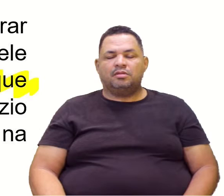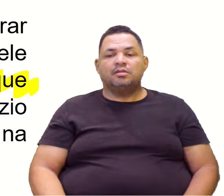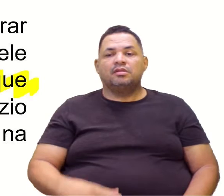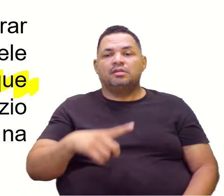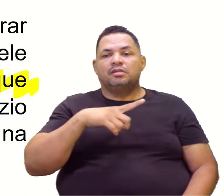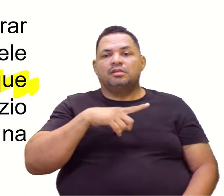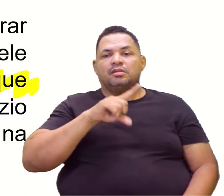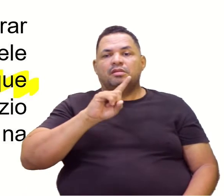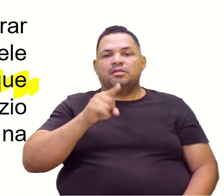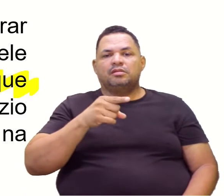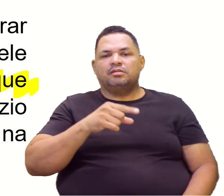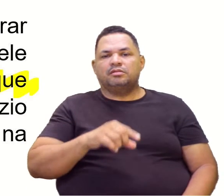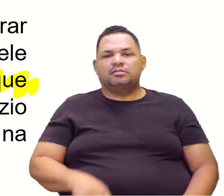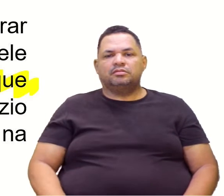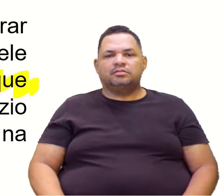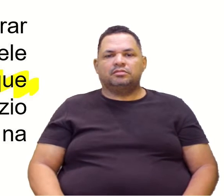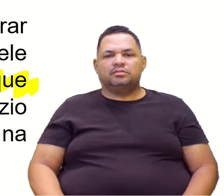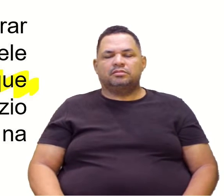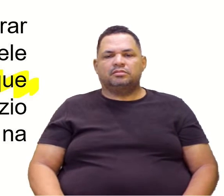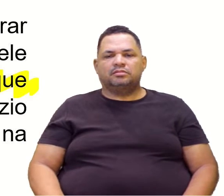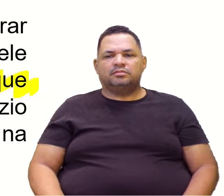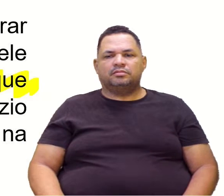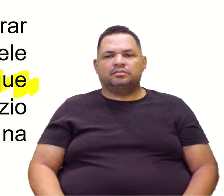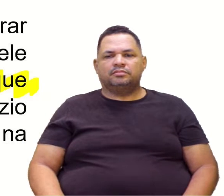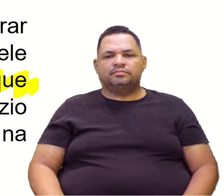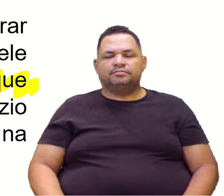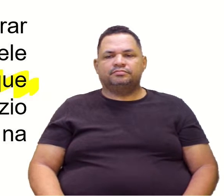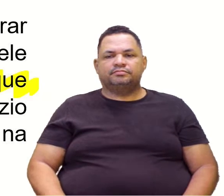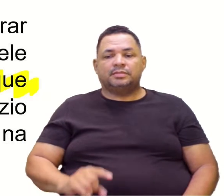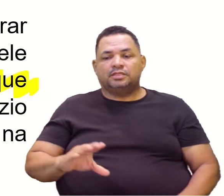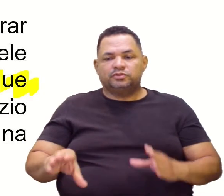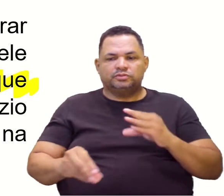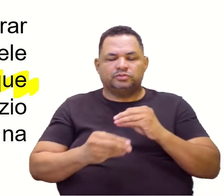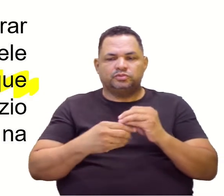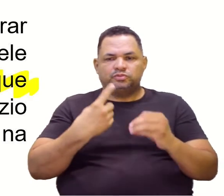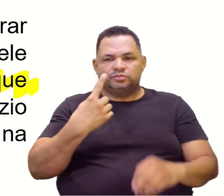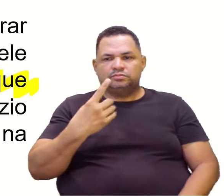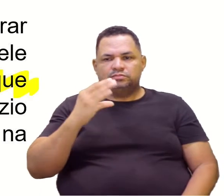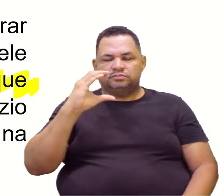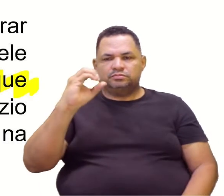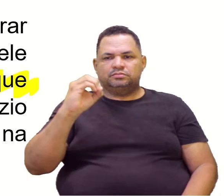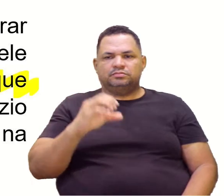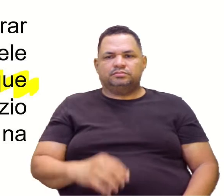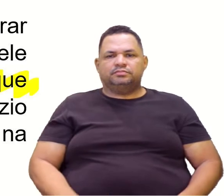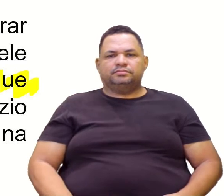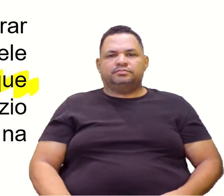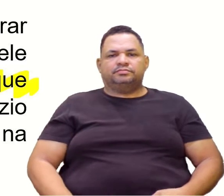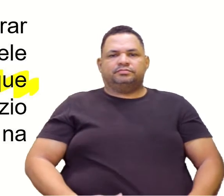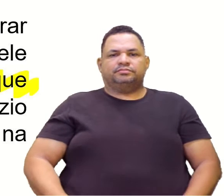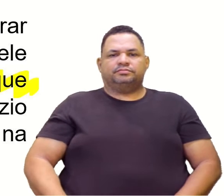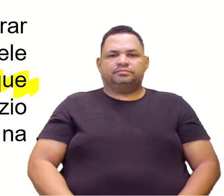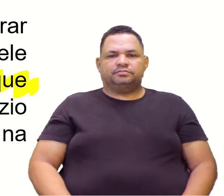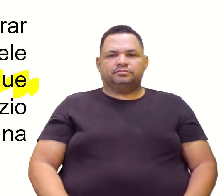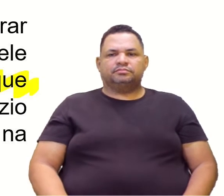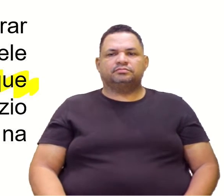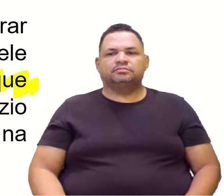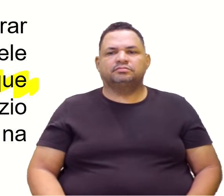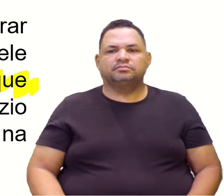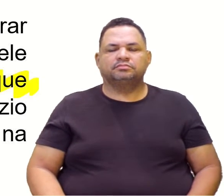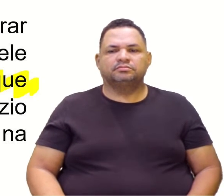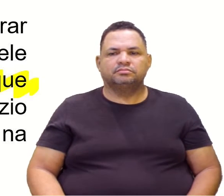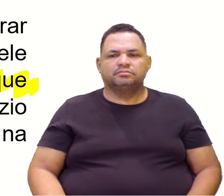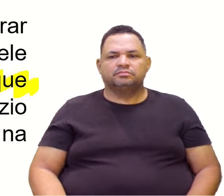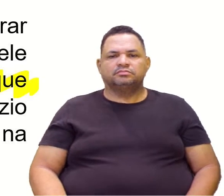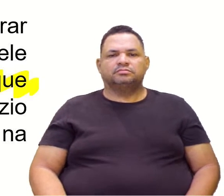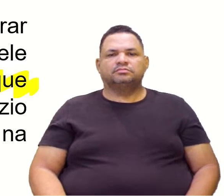uma vírgula, só que tem 2 zeros, então eu preciso colocar só mais um zero. Isso mesmo, né? 10.880. Olha